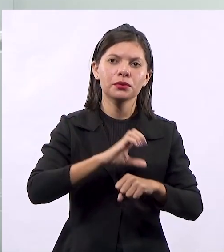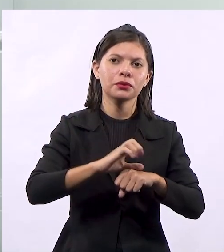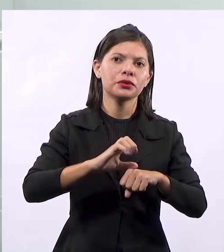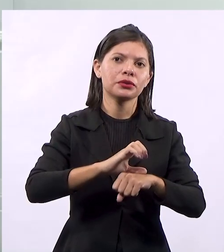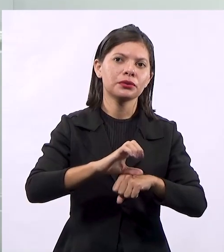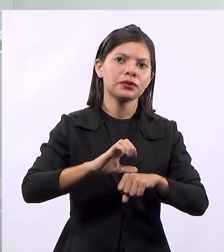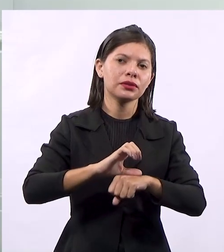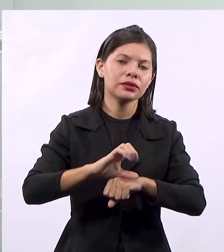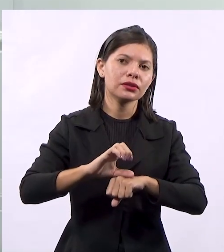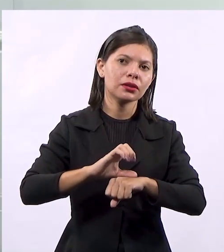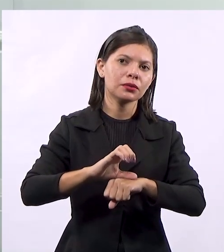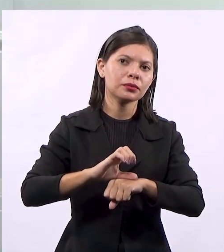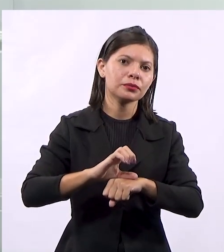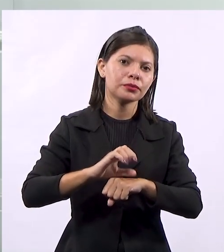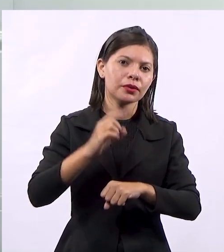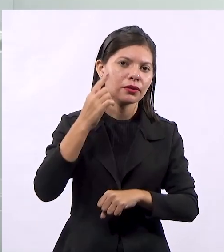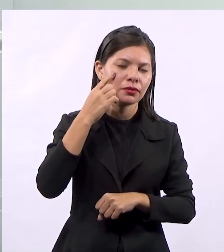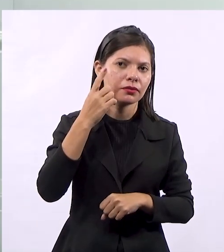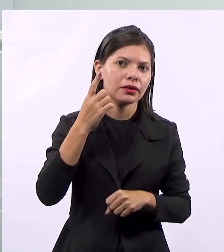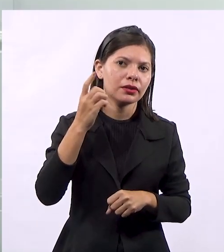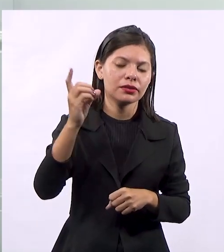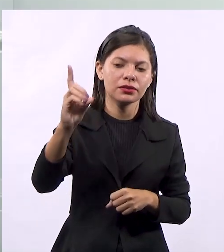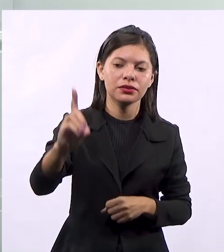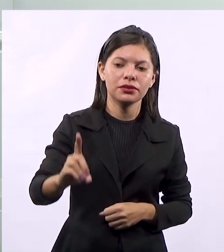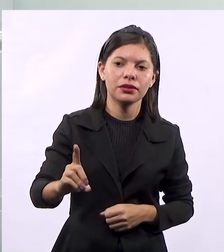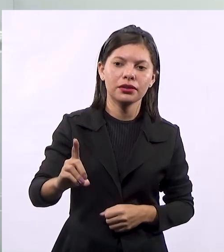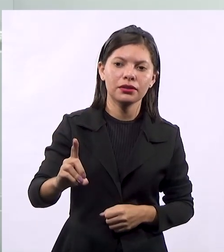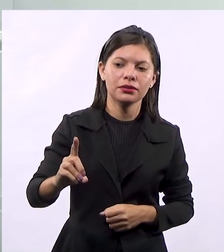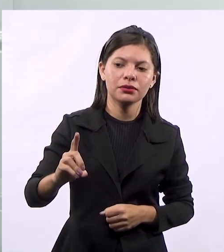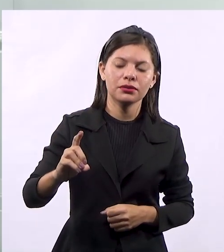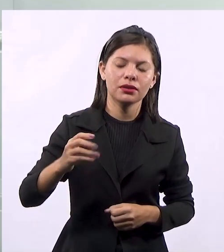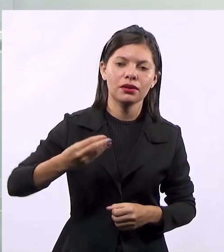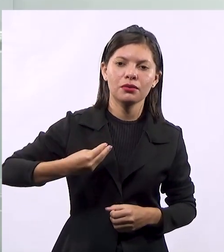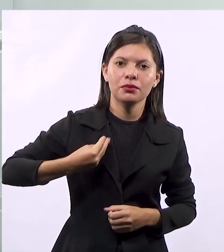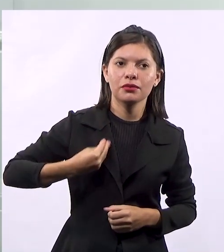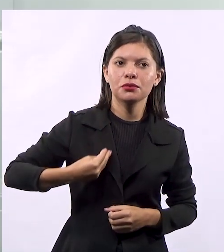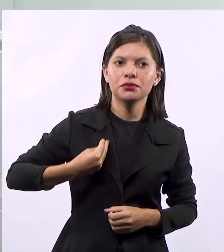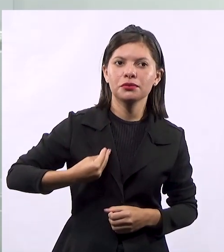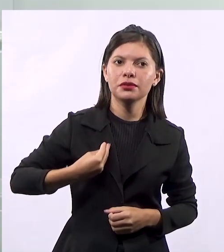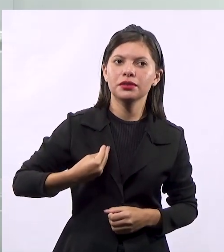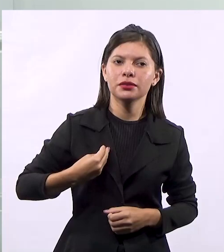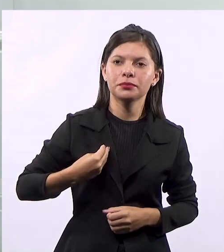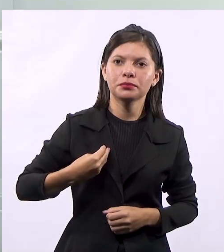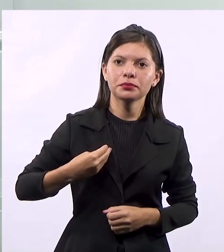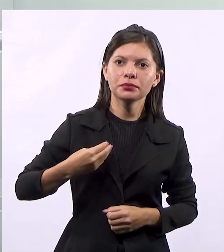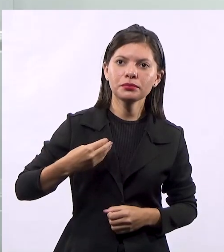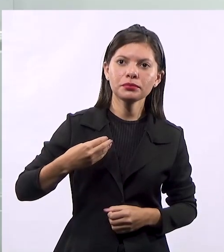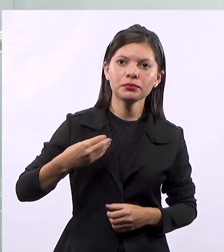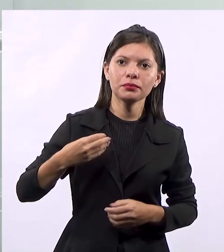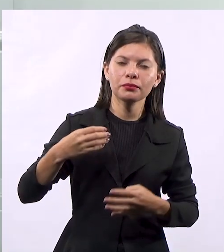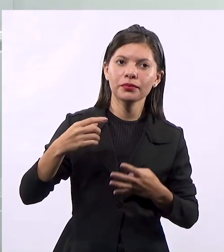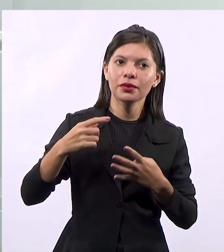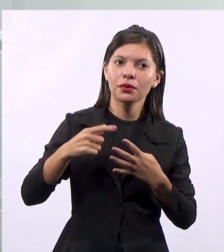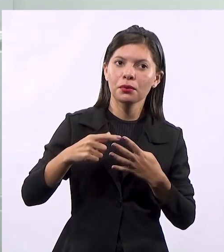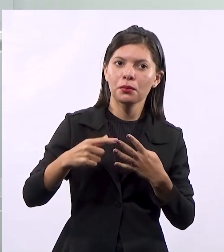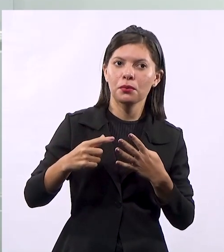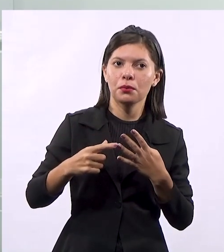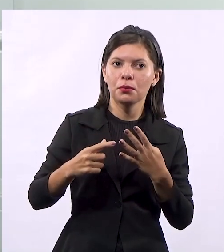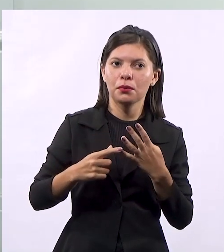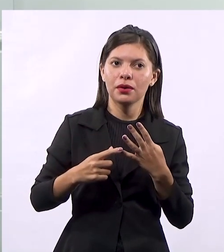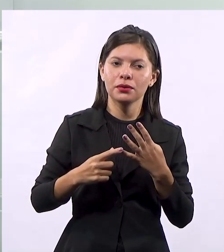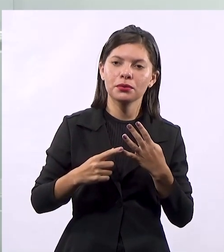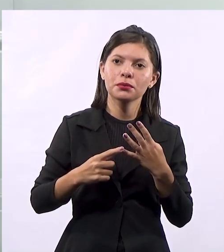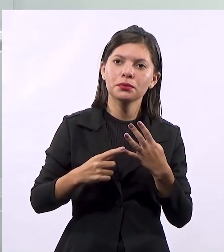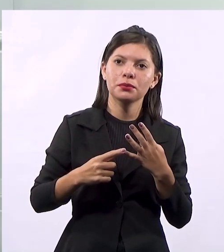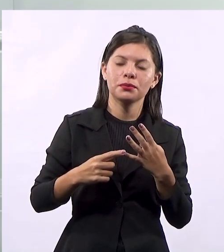são inspirados e a Constituição se inspira por esses direitos fundamentais, que é a